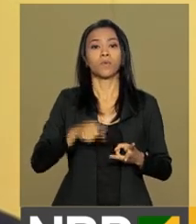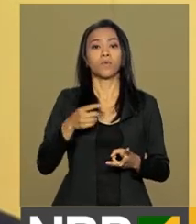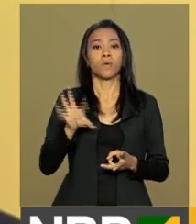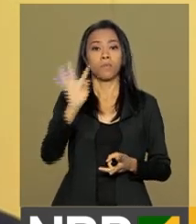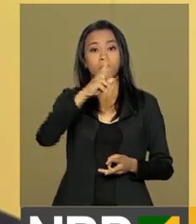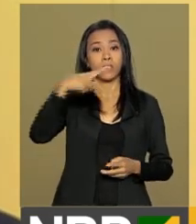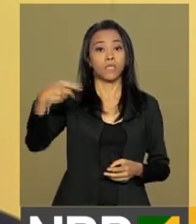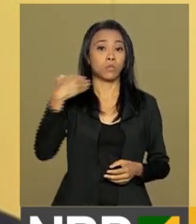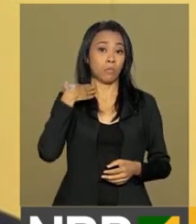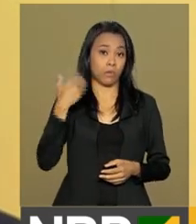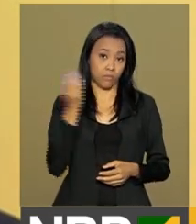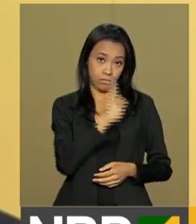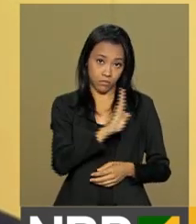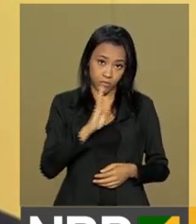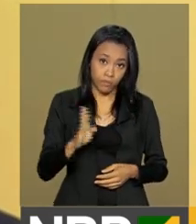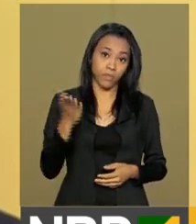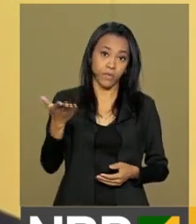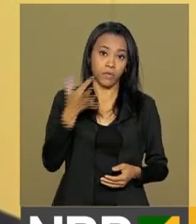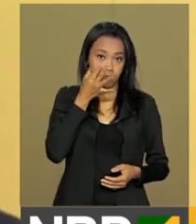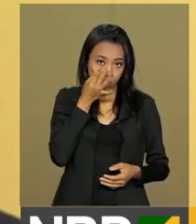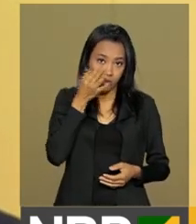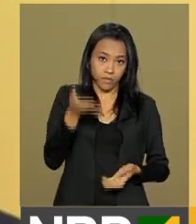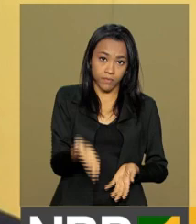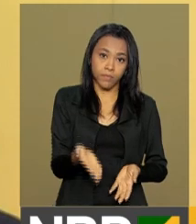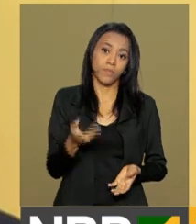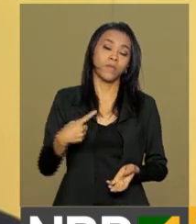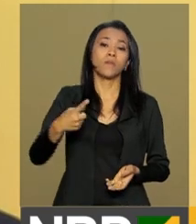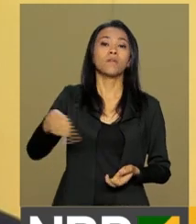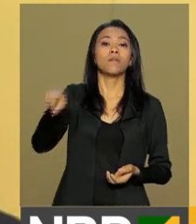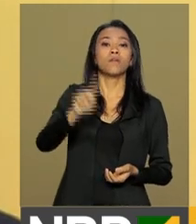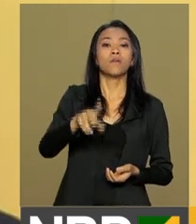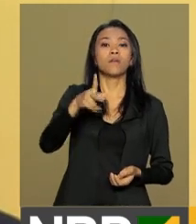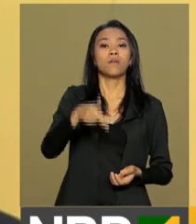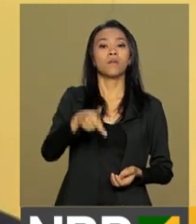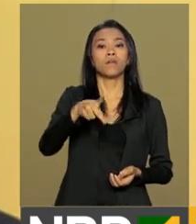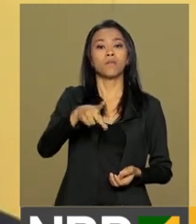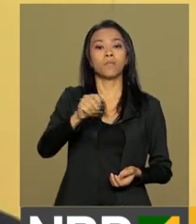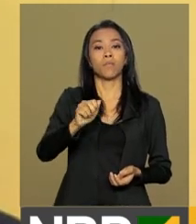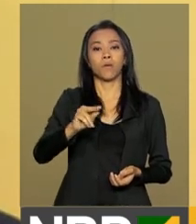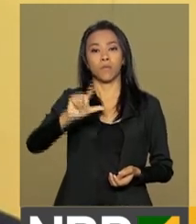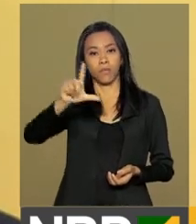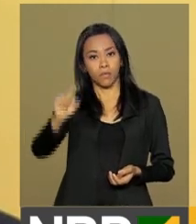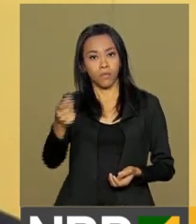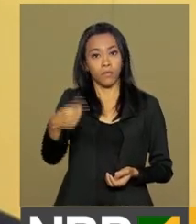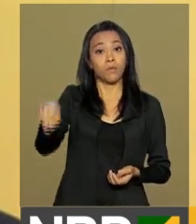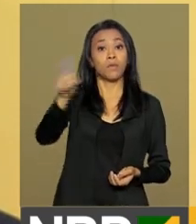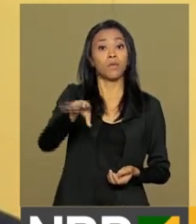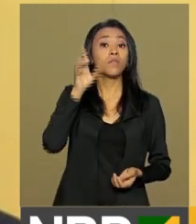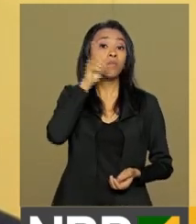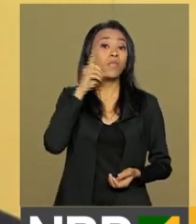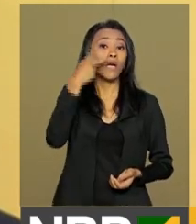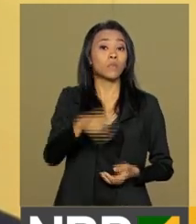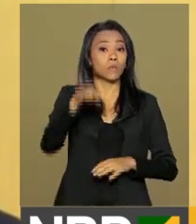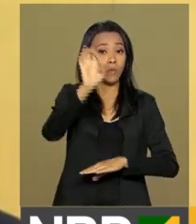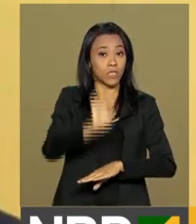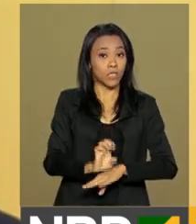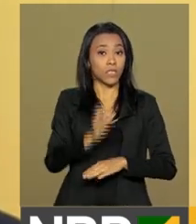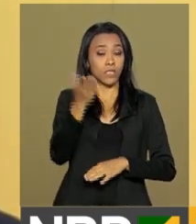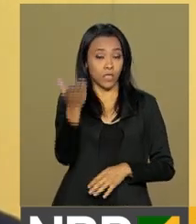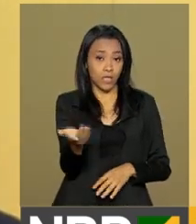presidente do Banco do Brasil, Paulo Caffarelli, deputados estaduais,